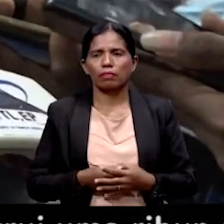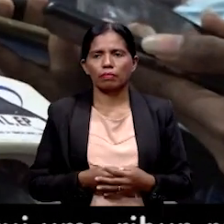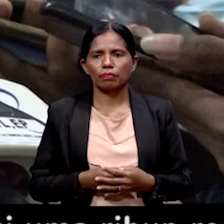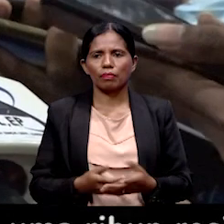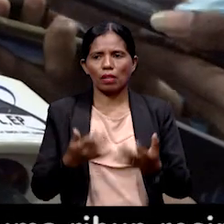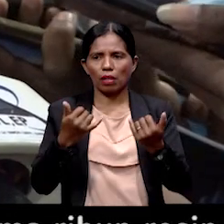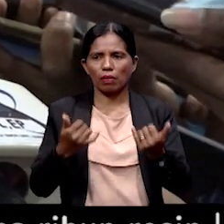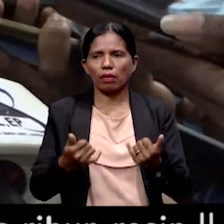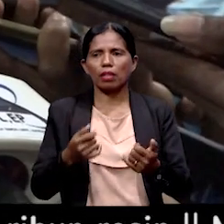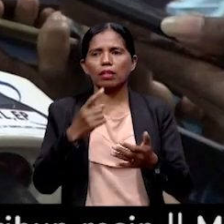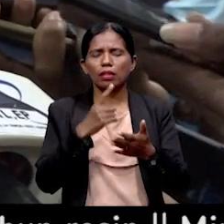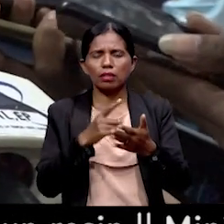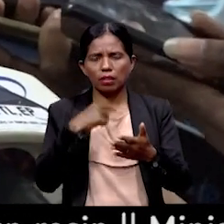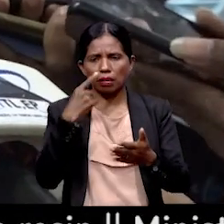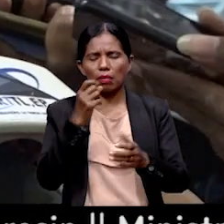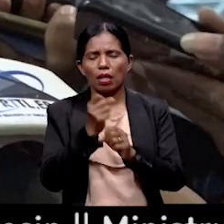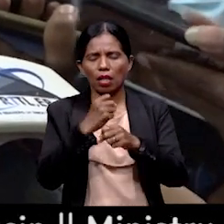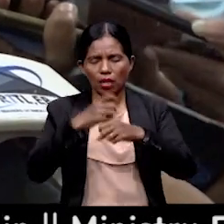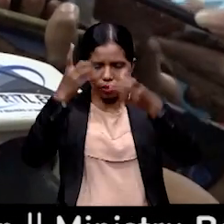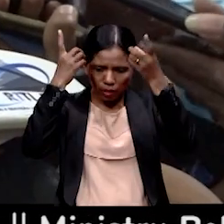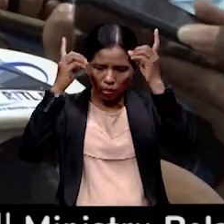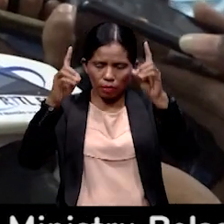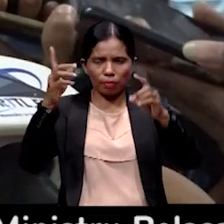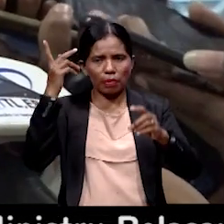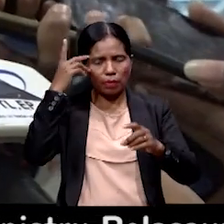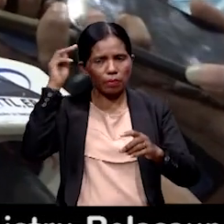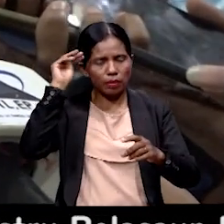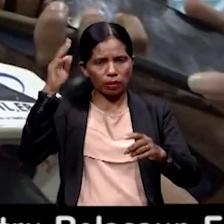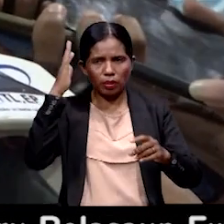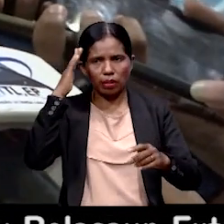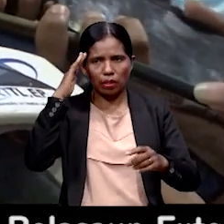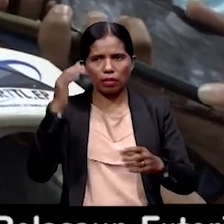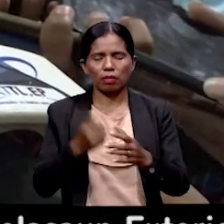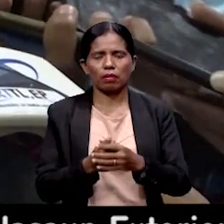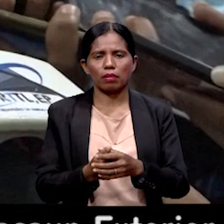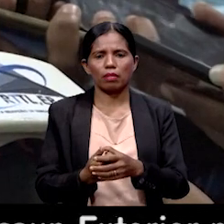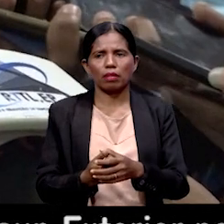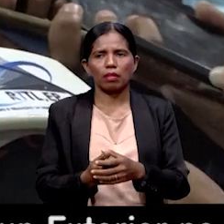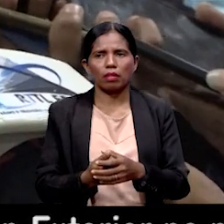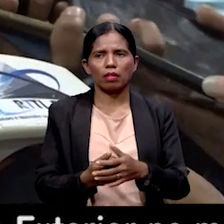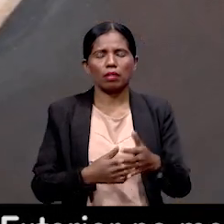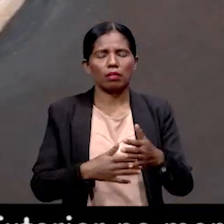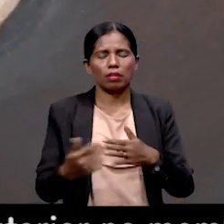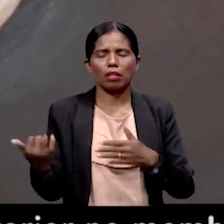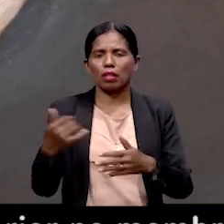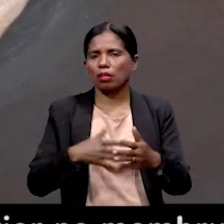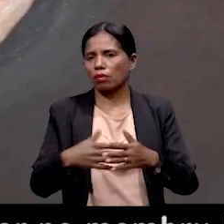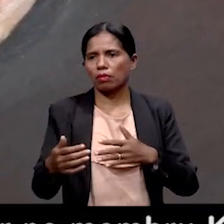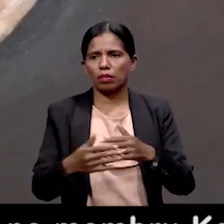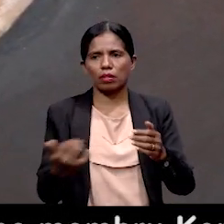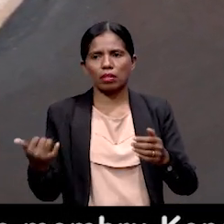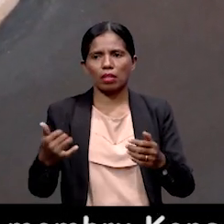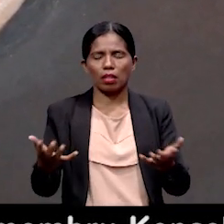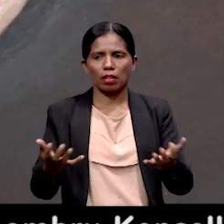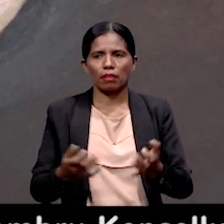agora mas se me calou decisão né primeiro ministro tem ou se calou conforme se a carga Arte